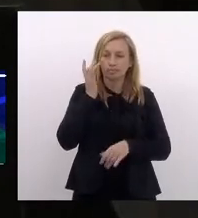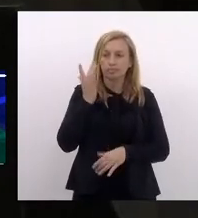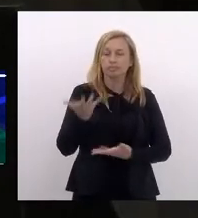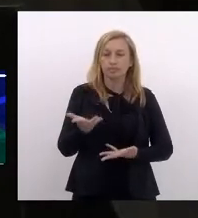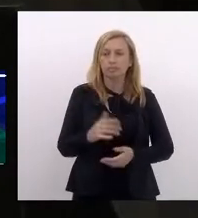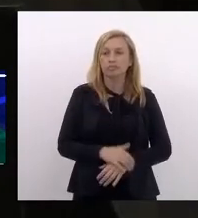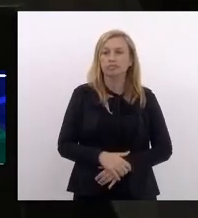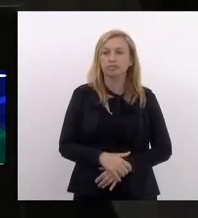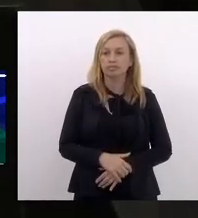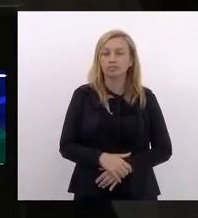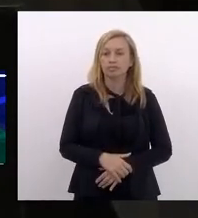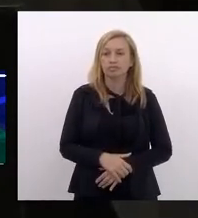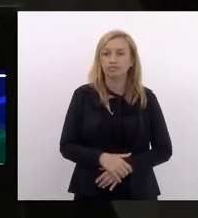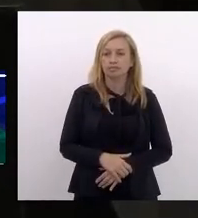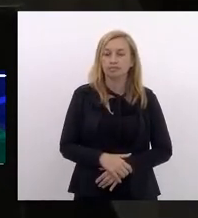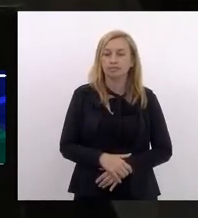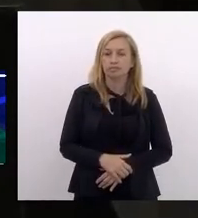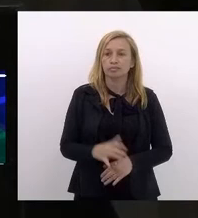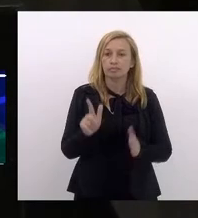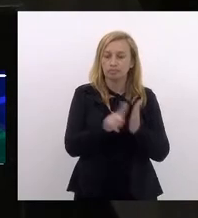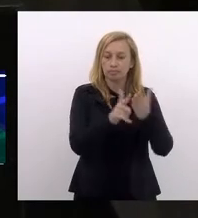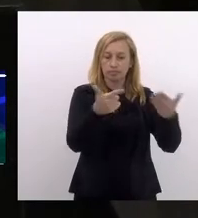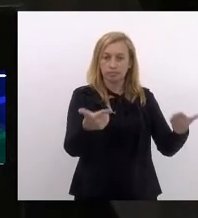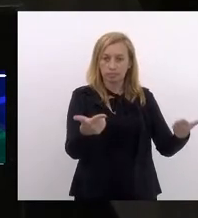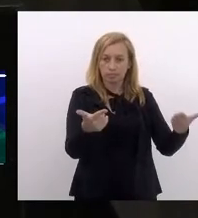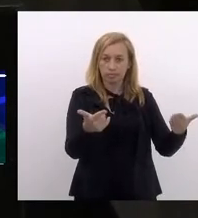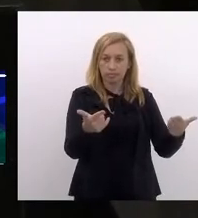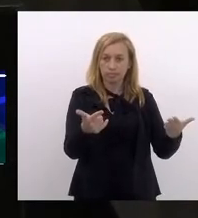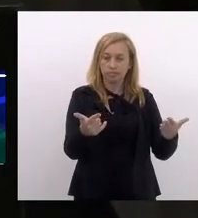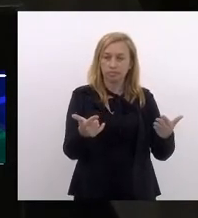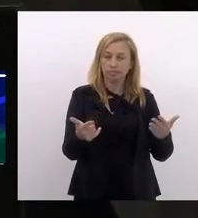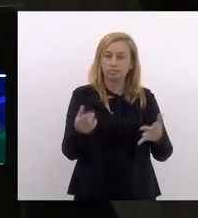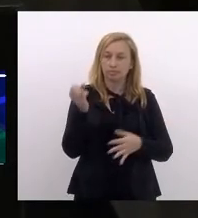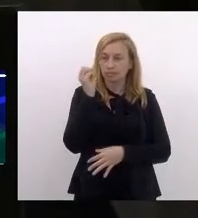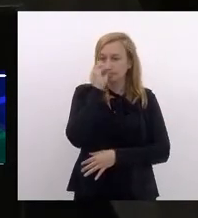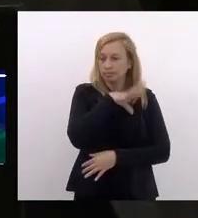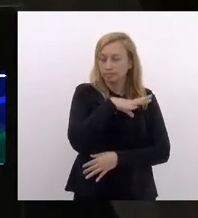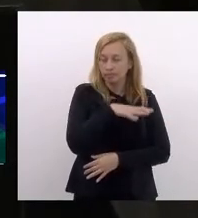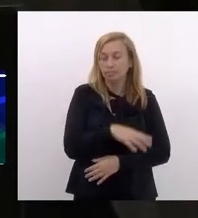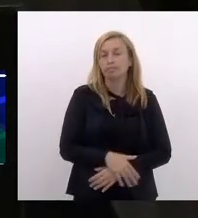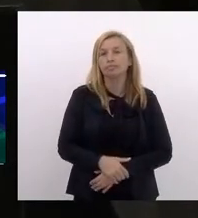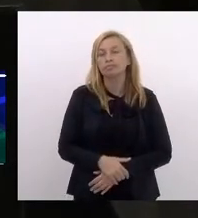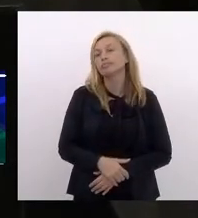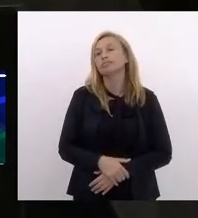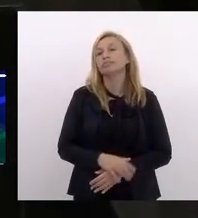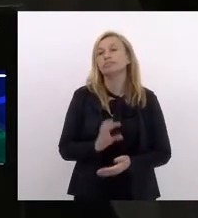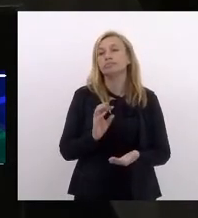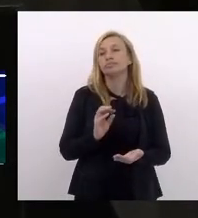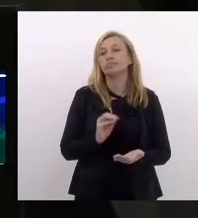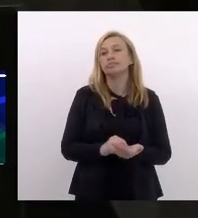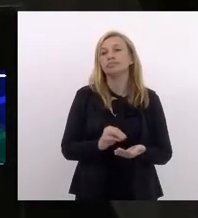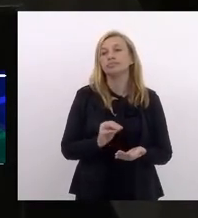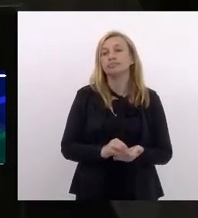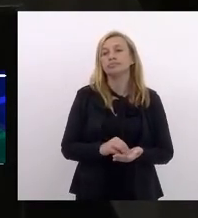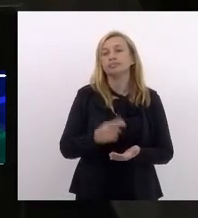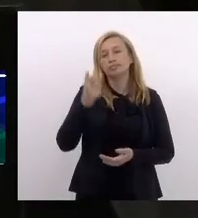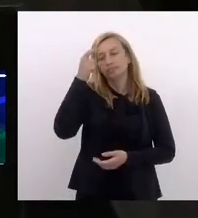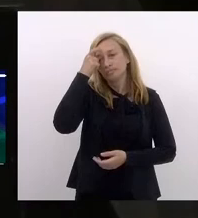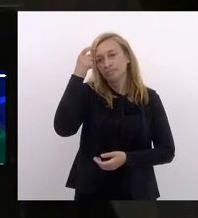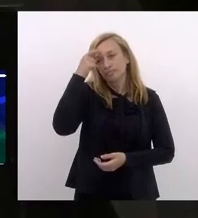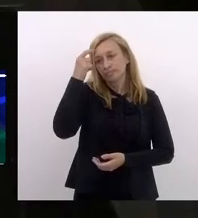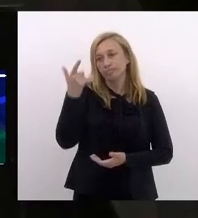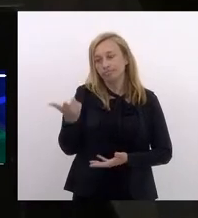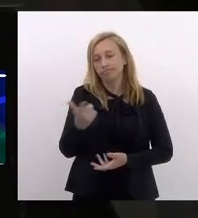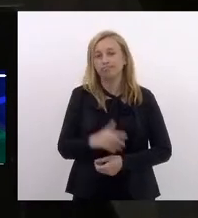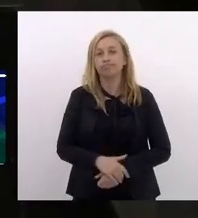transitando pelos jornais um absurdo, uma falta de